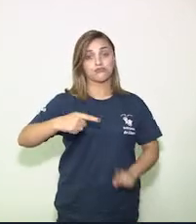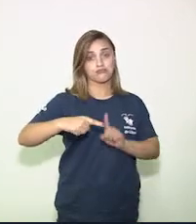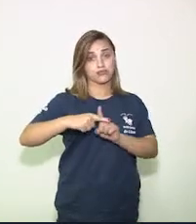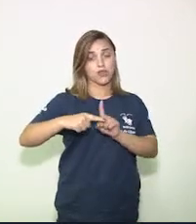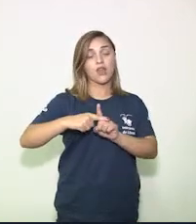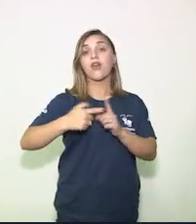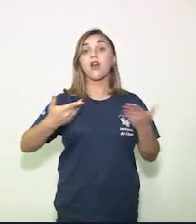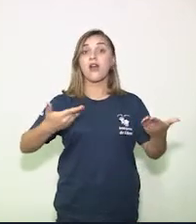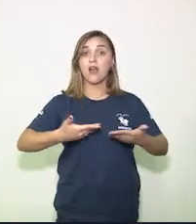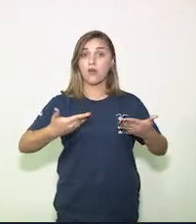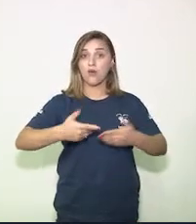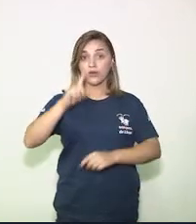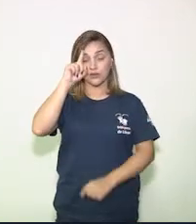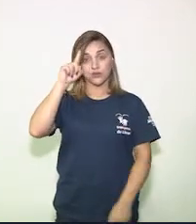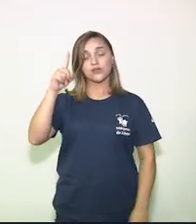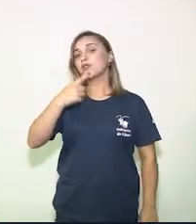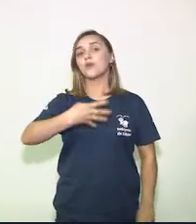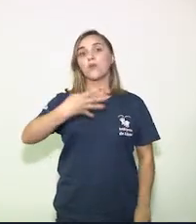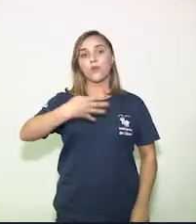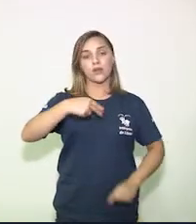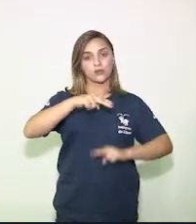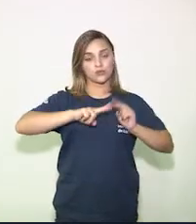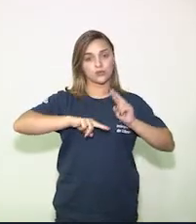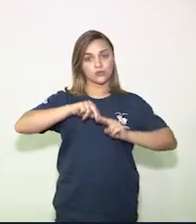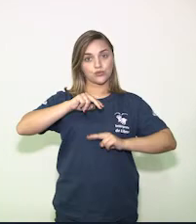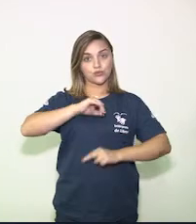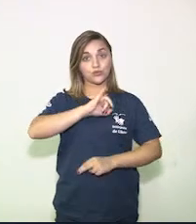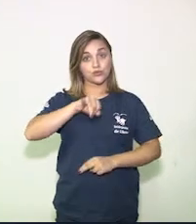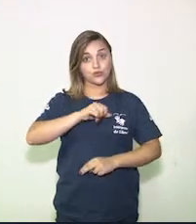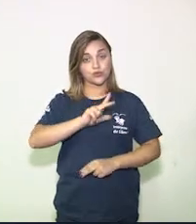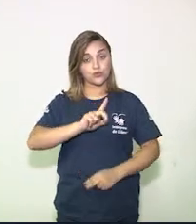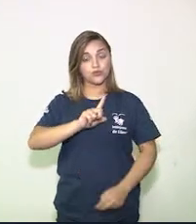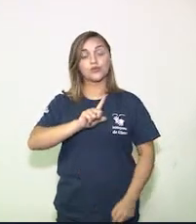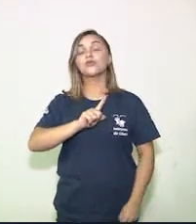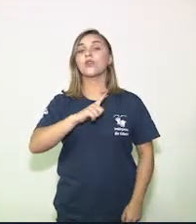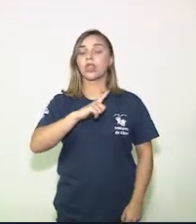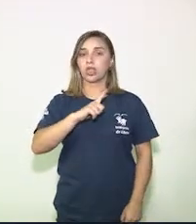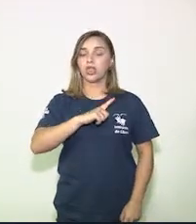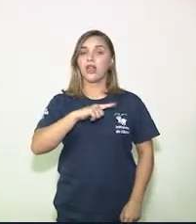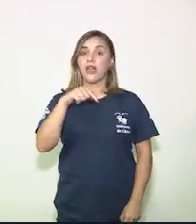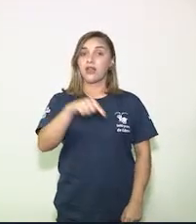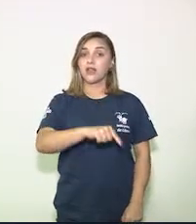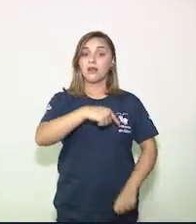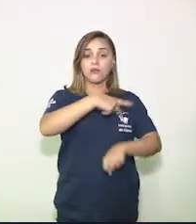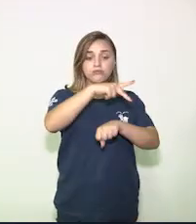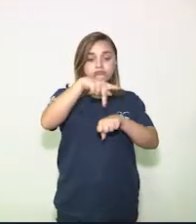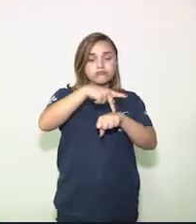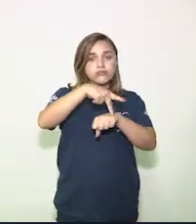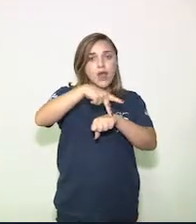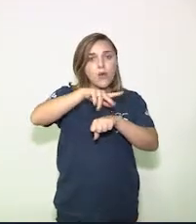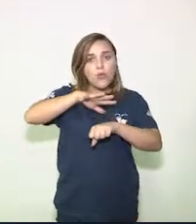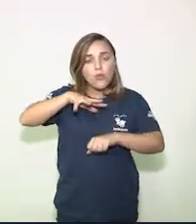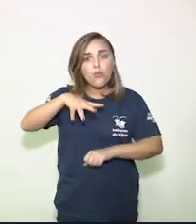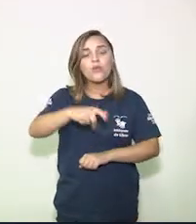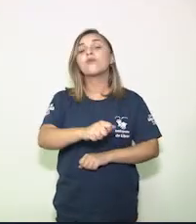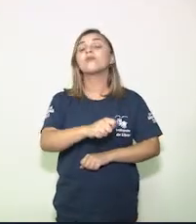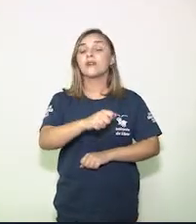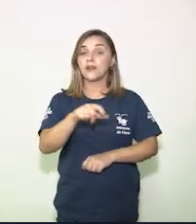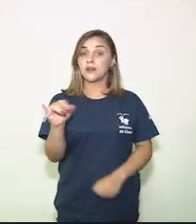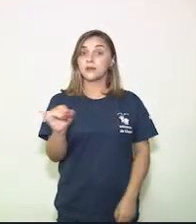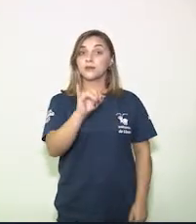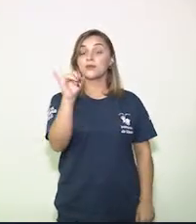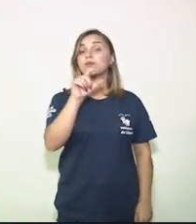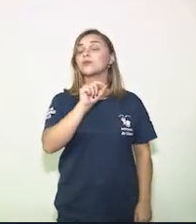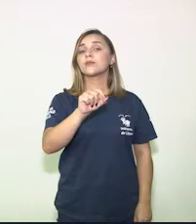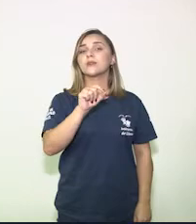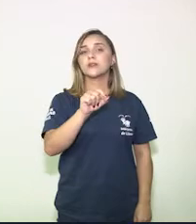julho, o Ministério torna a doença de notificação compulsória em todo o país. Então, é muito